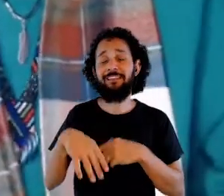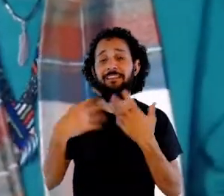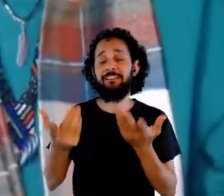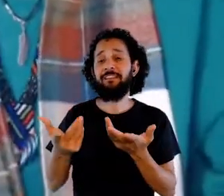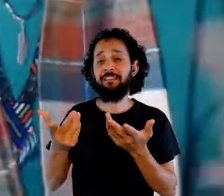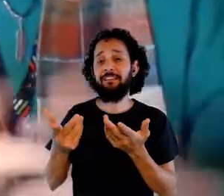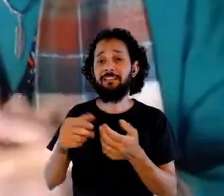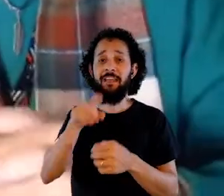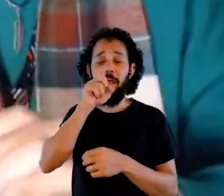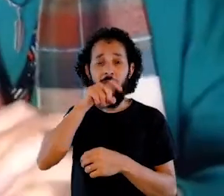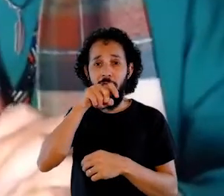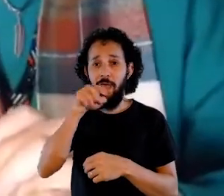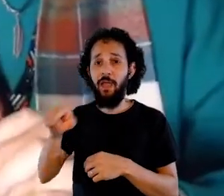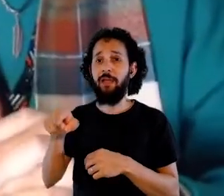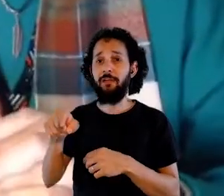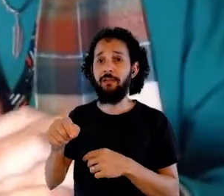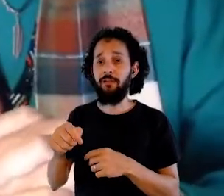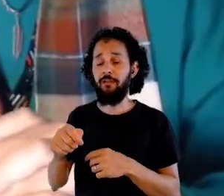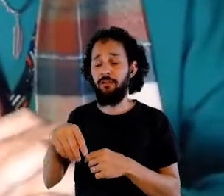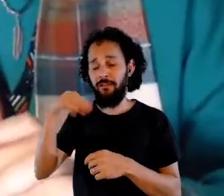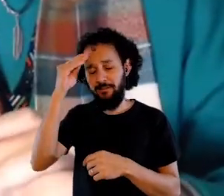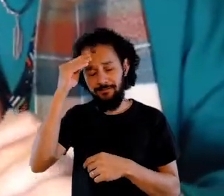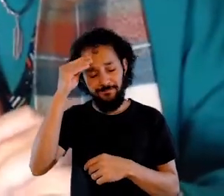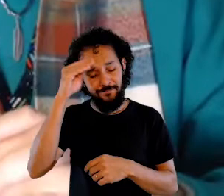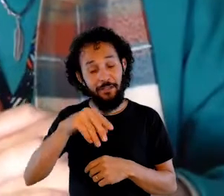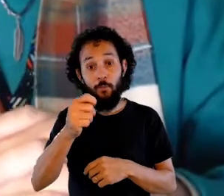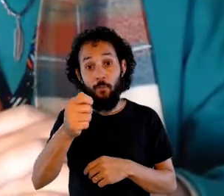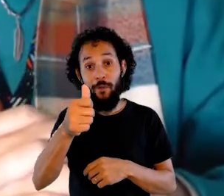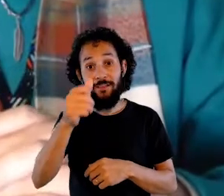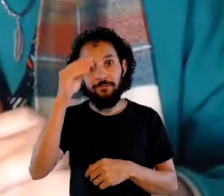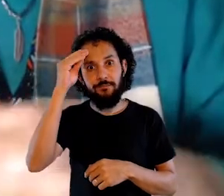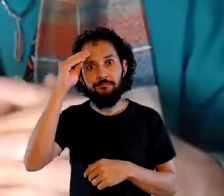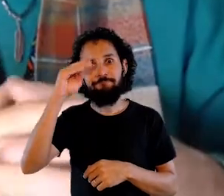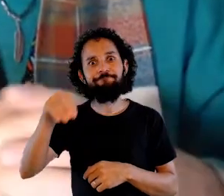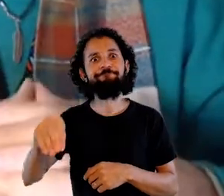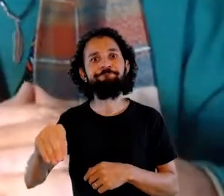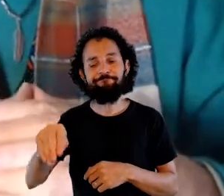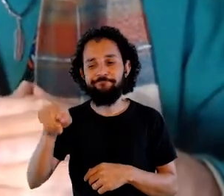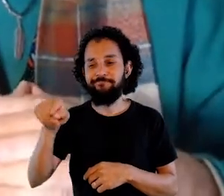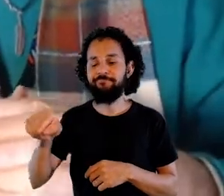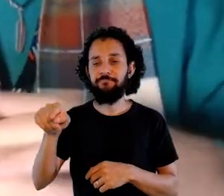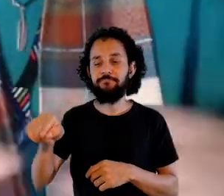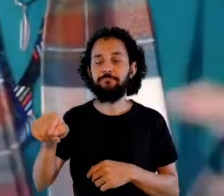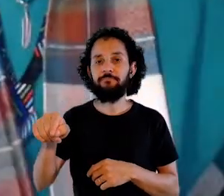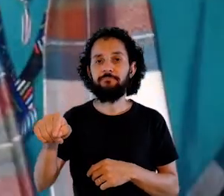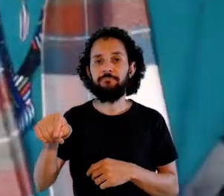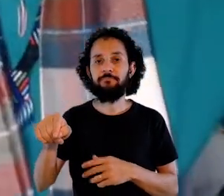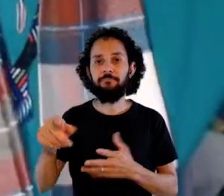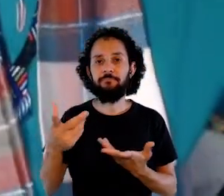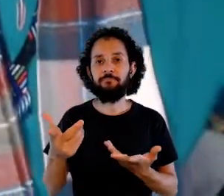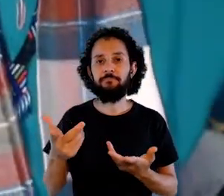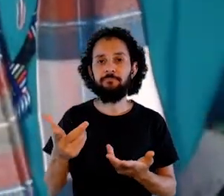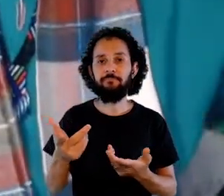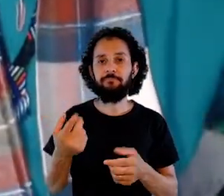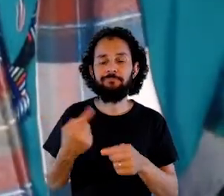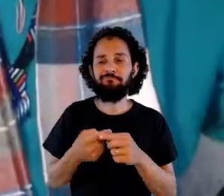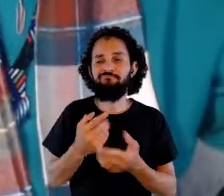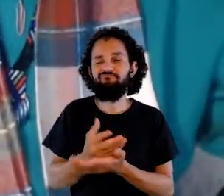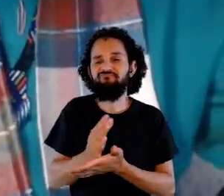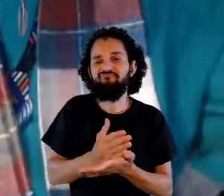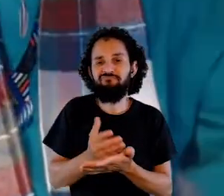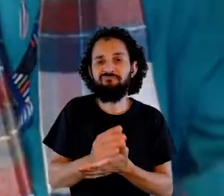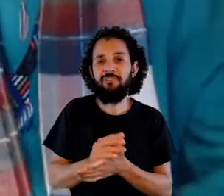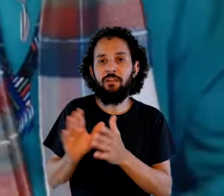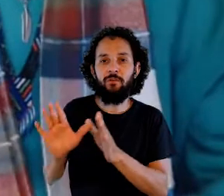que desistindo da situação ali, ela já chateada, ela estava voando e viu uma mulher